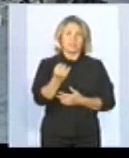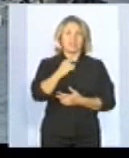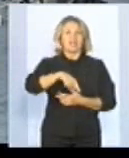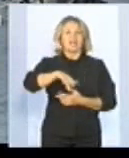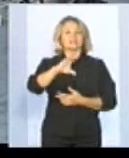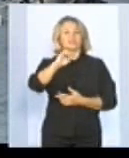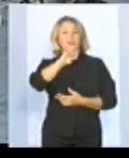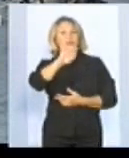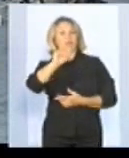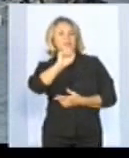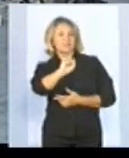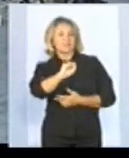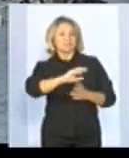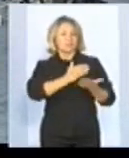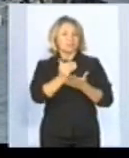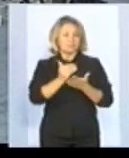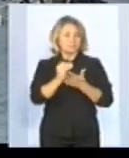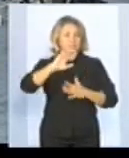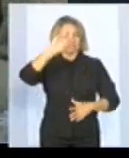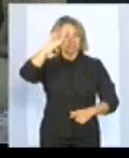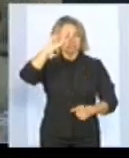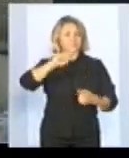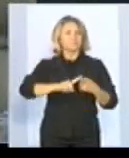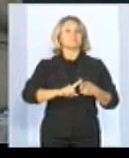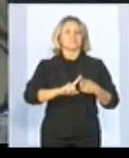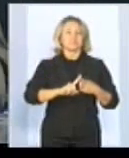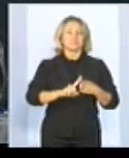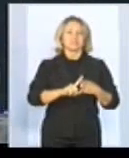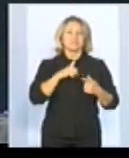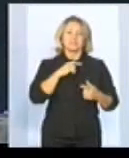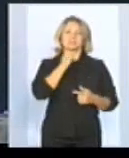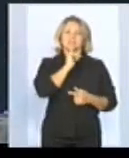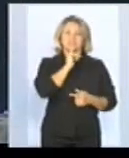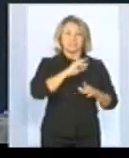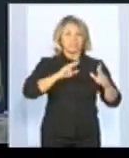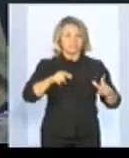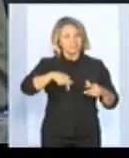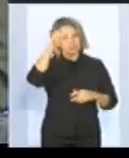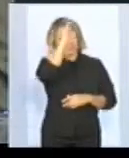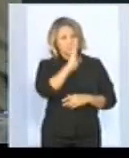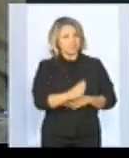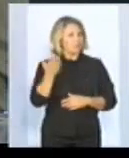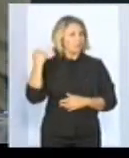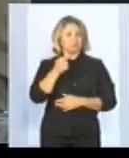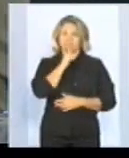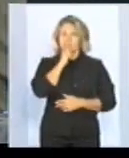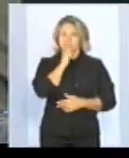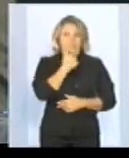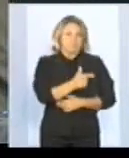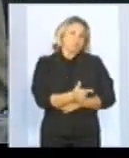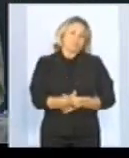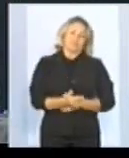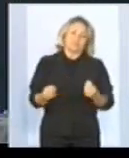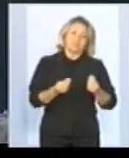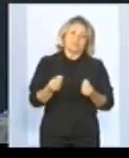de forma bastante significativa. O Brasil não tinha medidas nessa direção, não tinha políticas